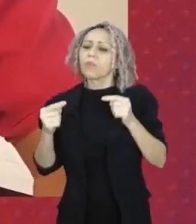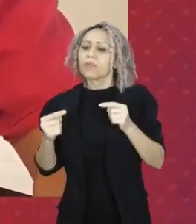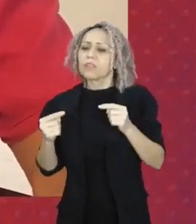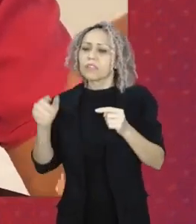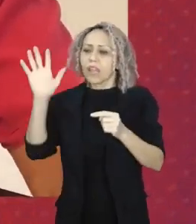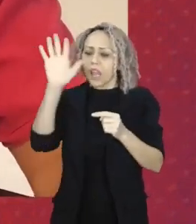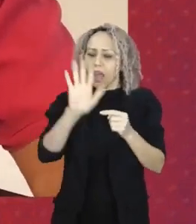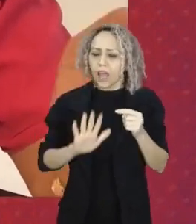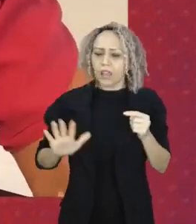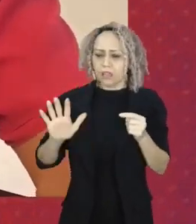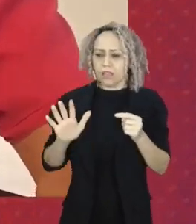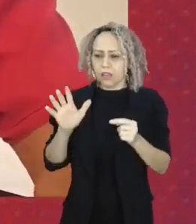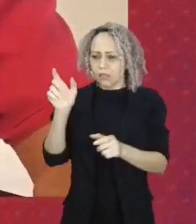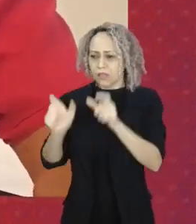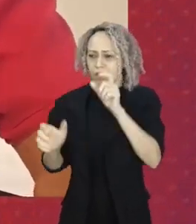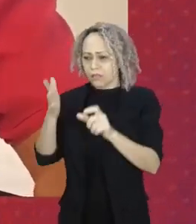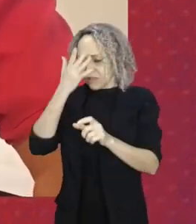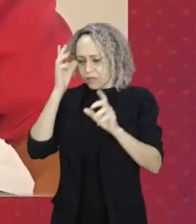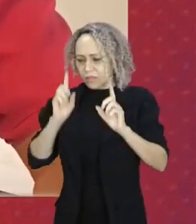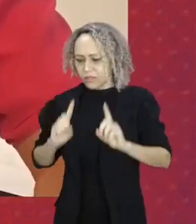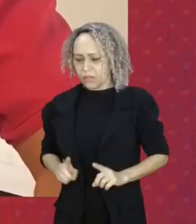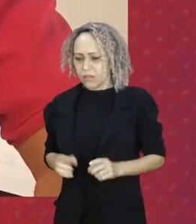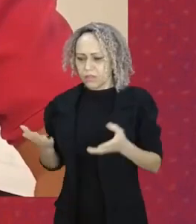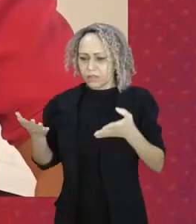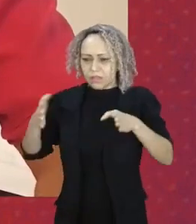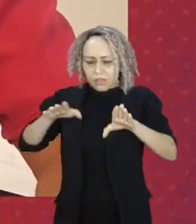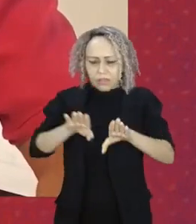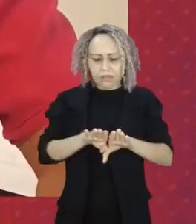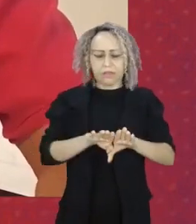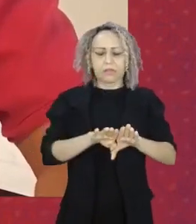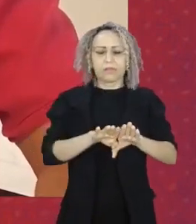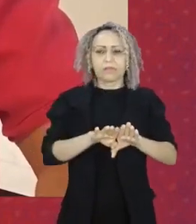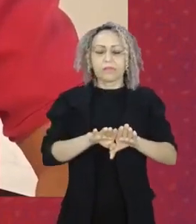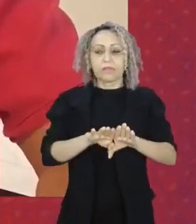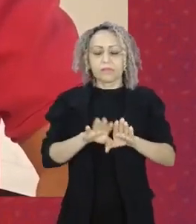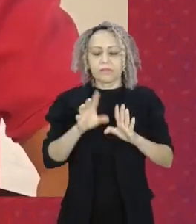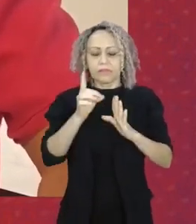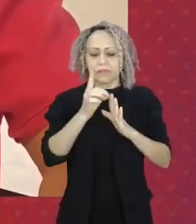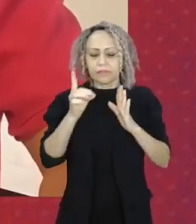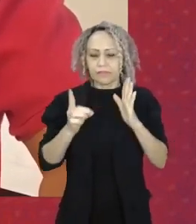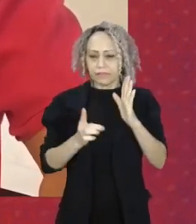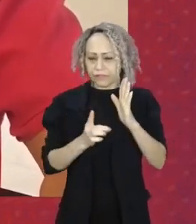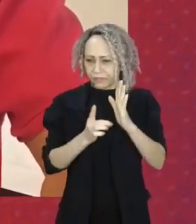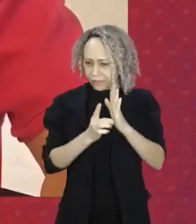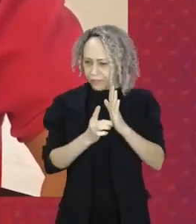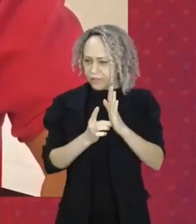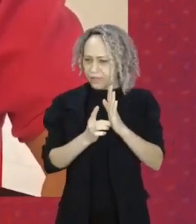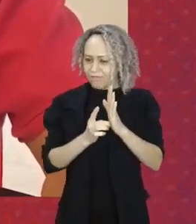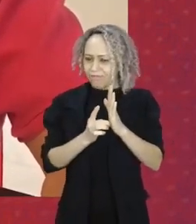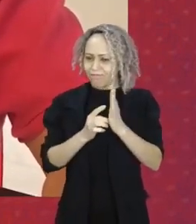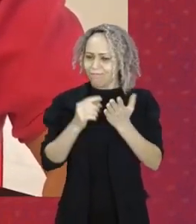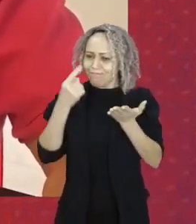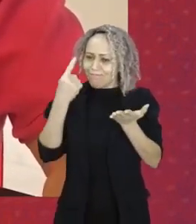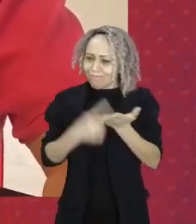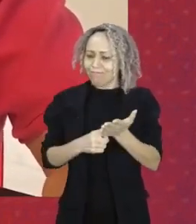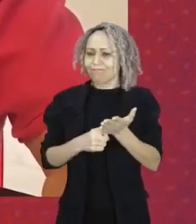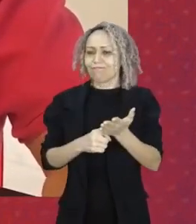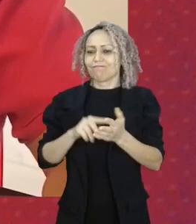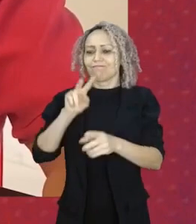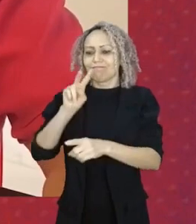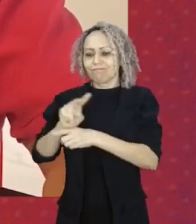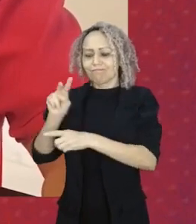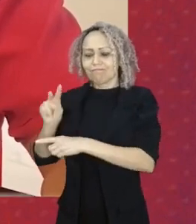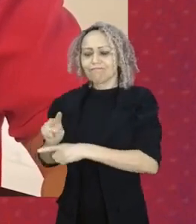Deficiência. Esse decreto consolida as normas de proteção e corresponde aos